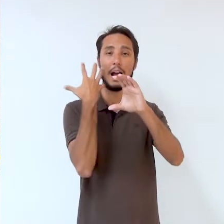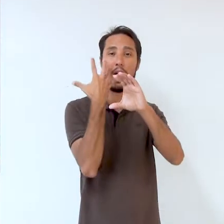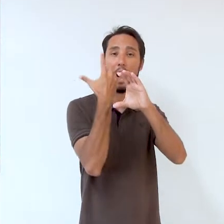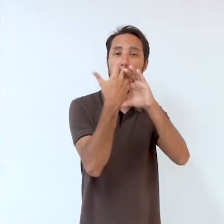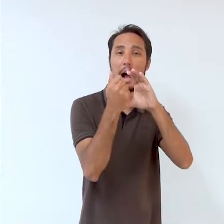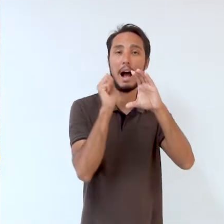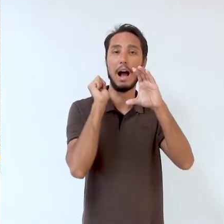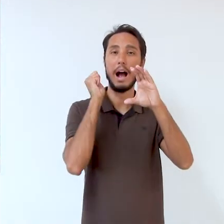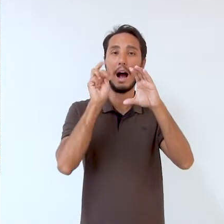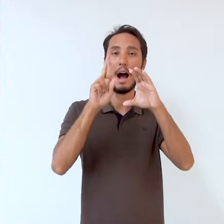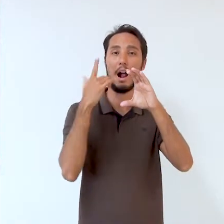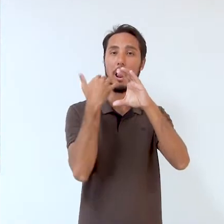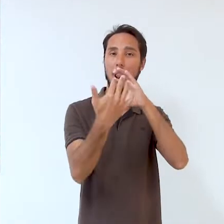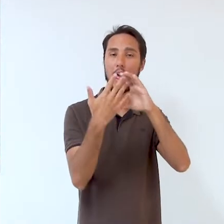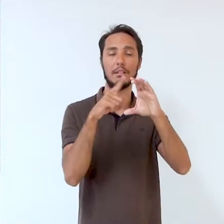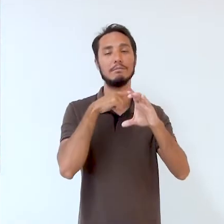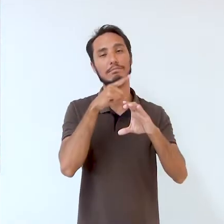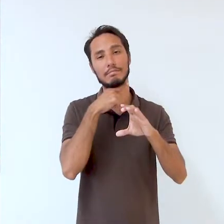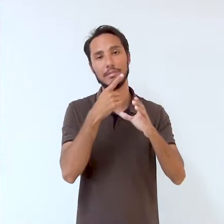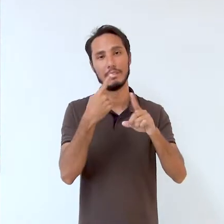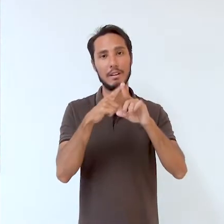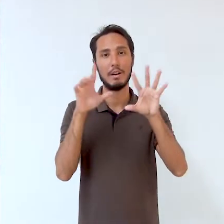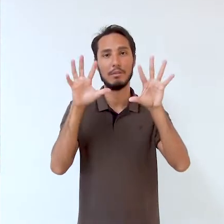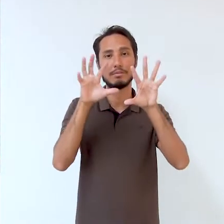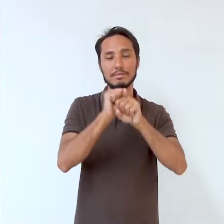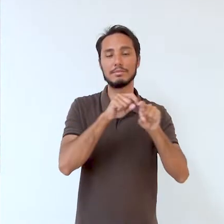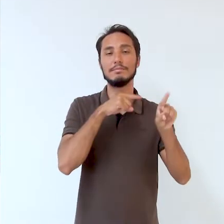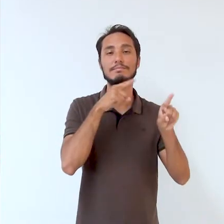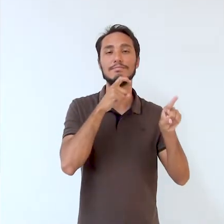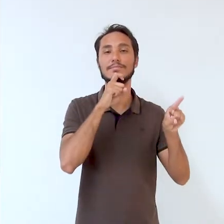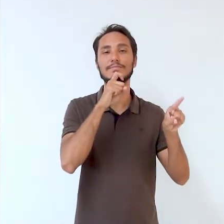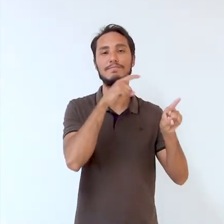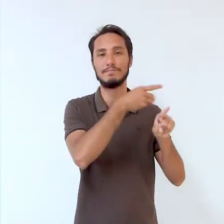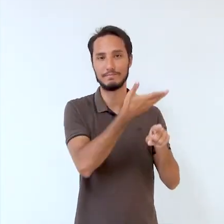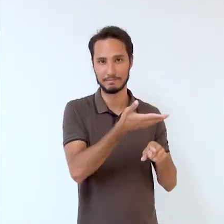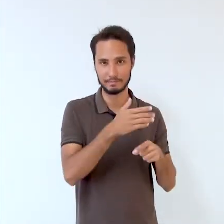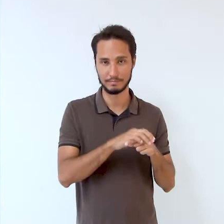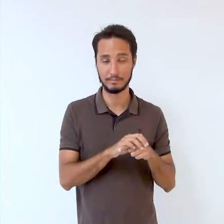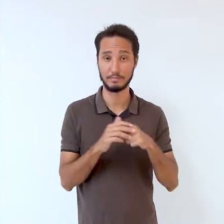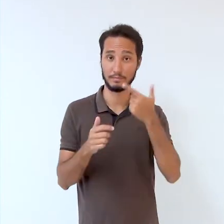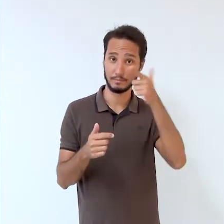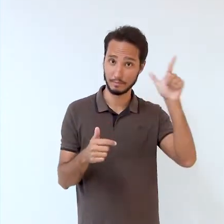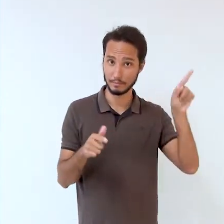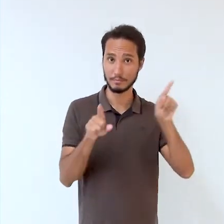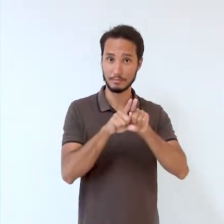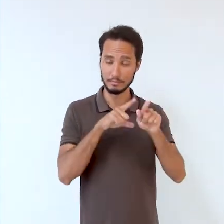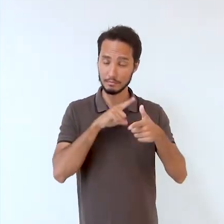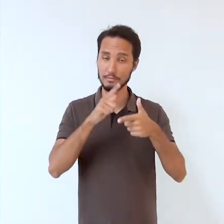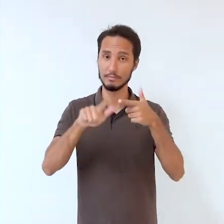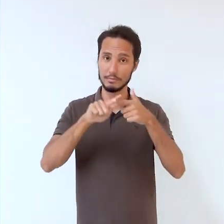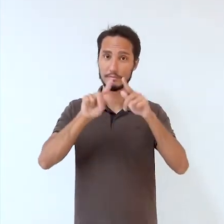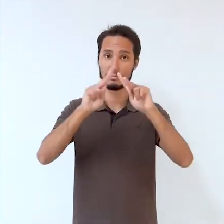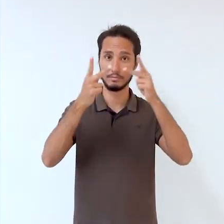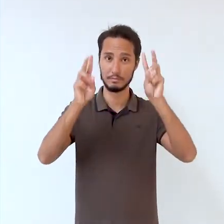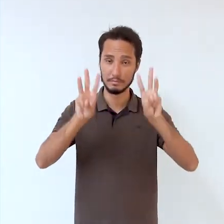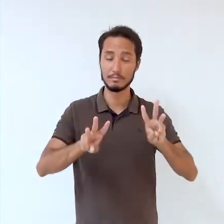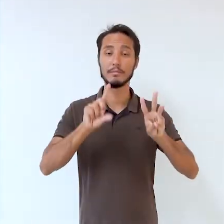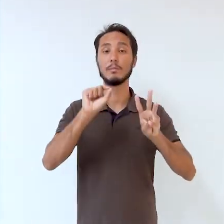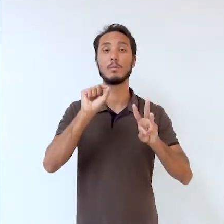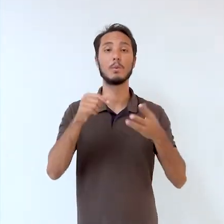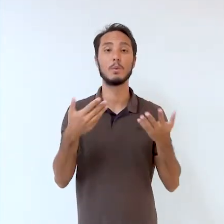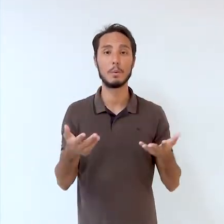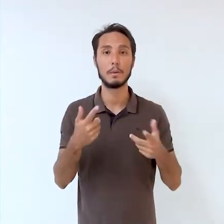passagem de ar, portanto, ela é uma inimiga da refrigeração. Outros dispositivos que podem ter problemas de